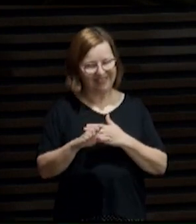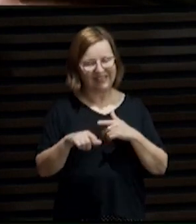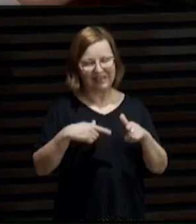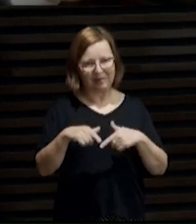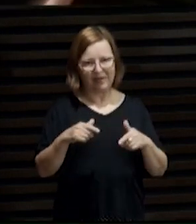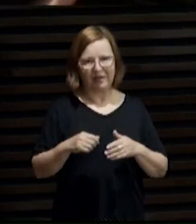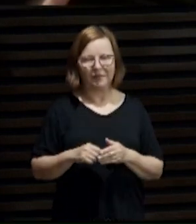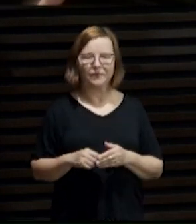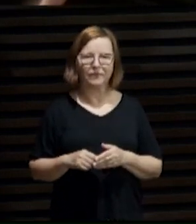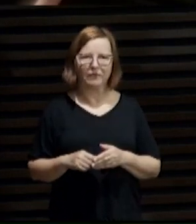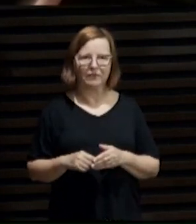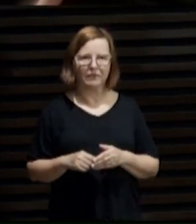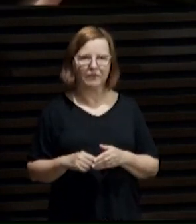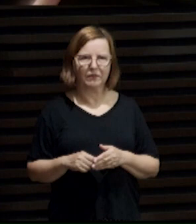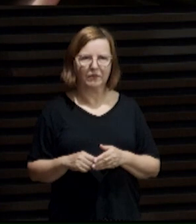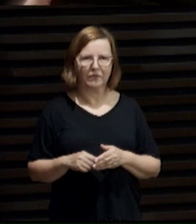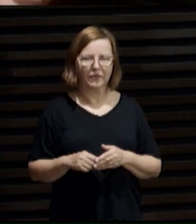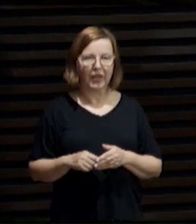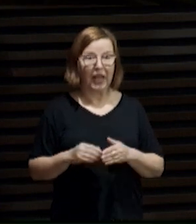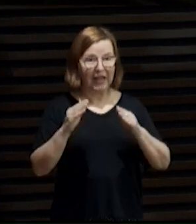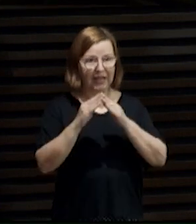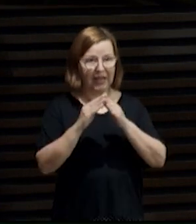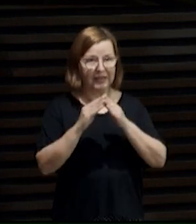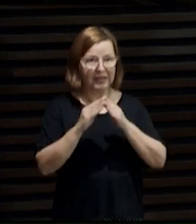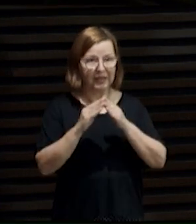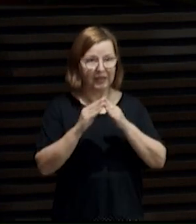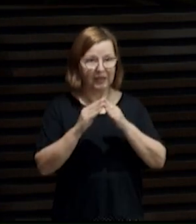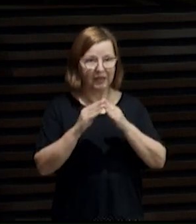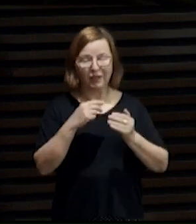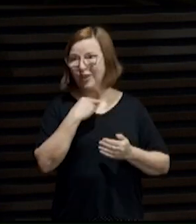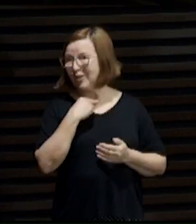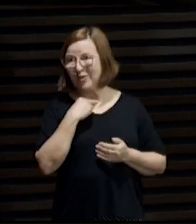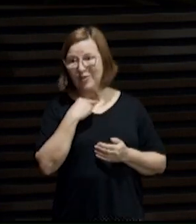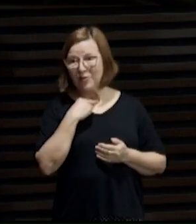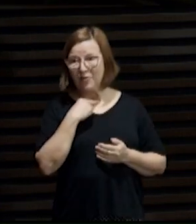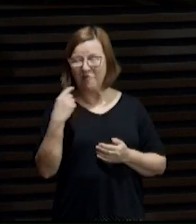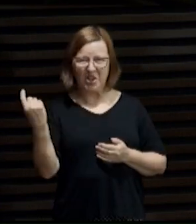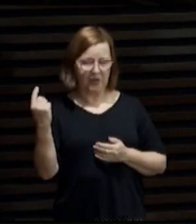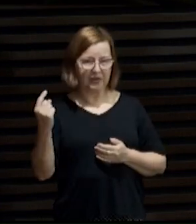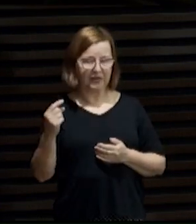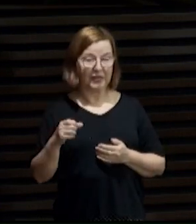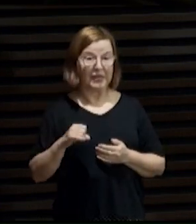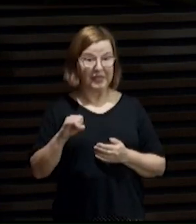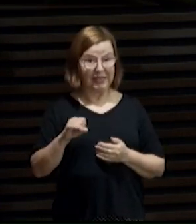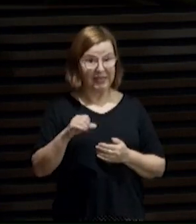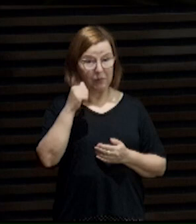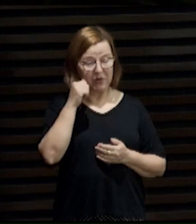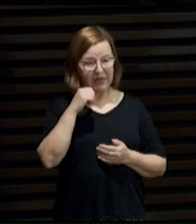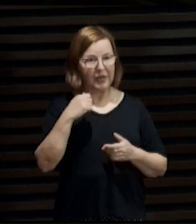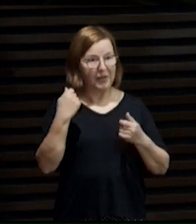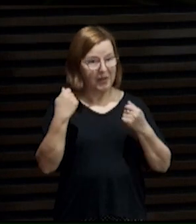tem que governar a casa. E se essa mulher precisar sair, ela precisa deixar antes tudo organizado. É o